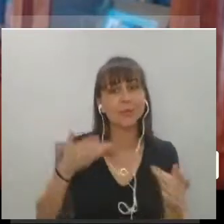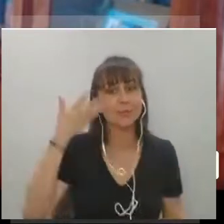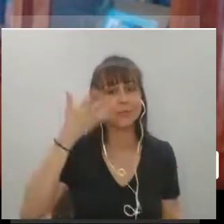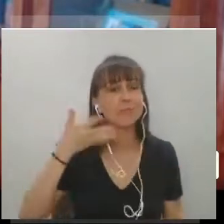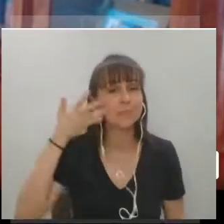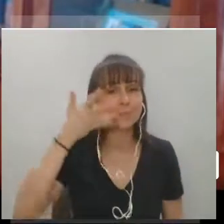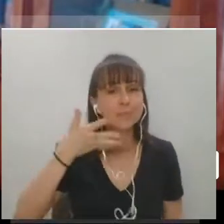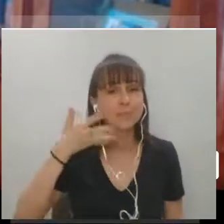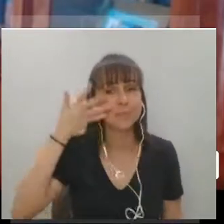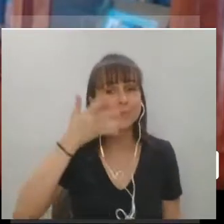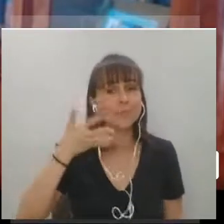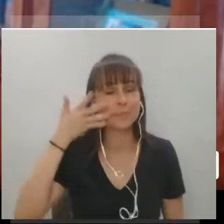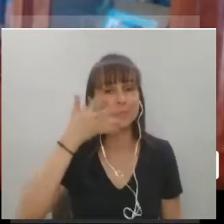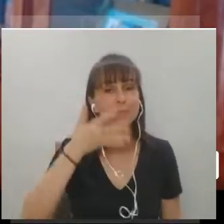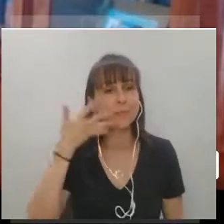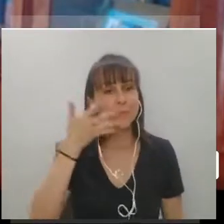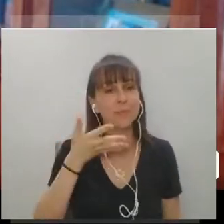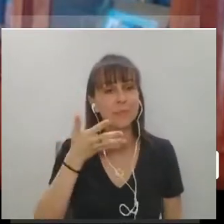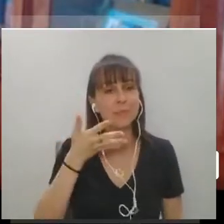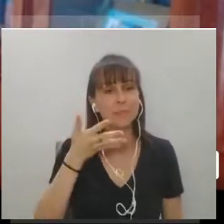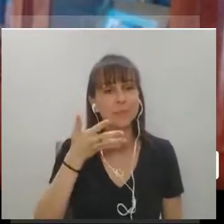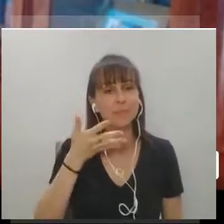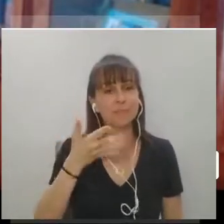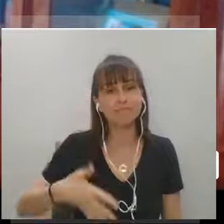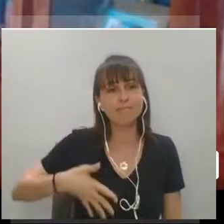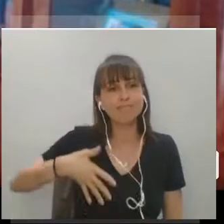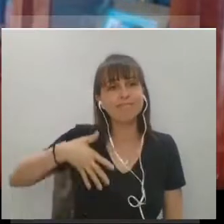É uma honra tê-lo aqui em nosso evento.